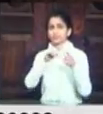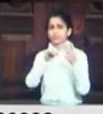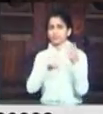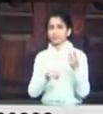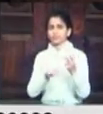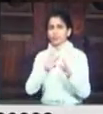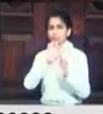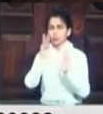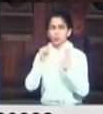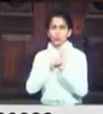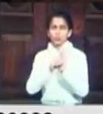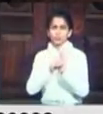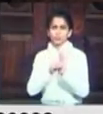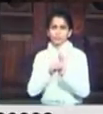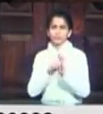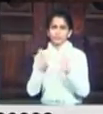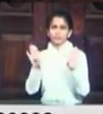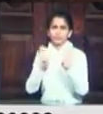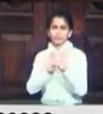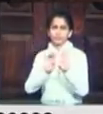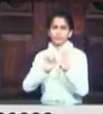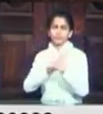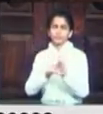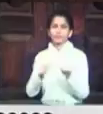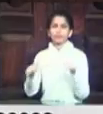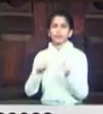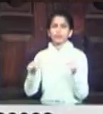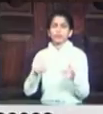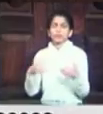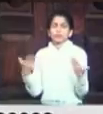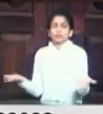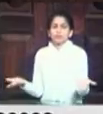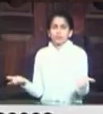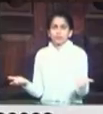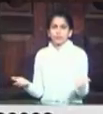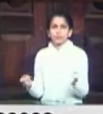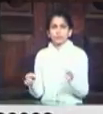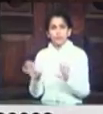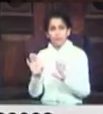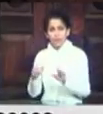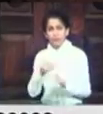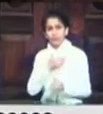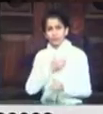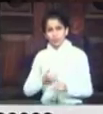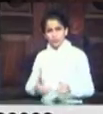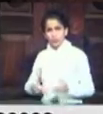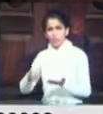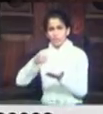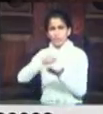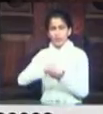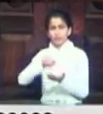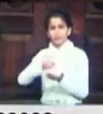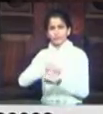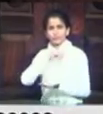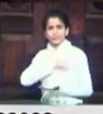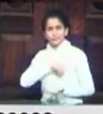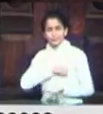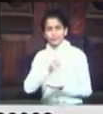tudo. E esses servidores, e o Estado continua pagando, e pagando mal.